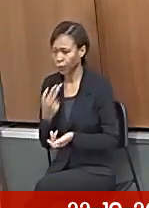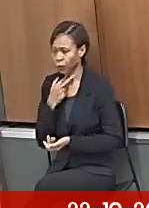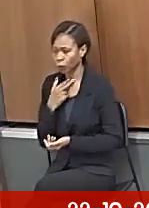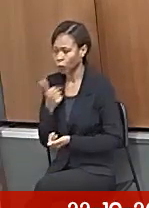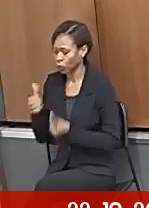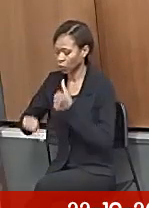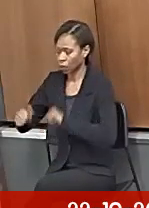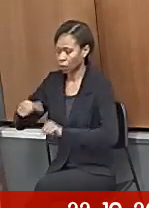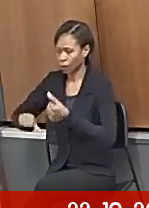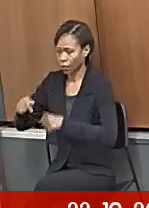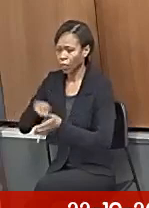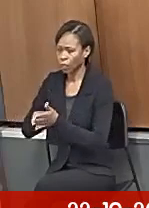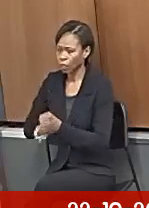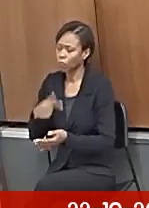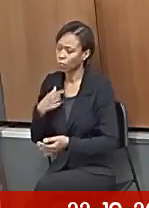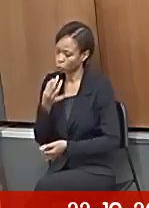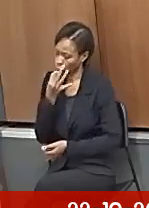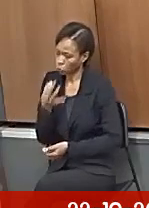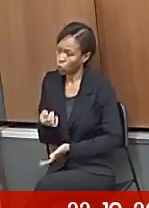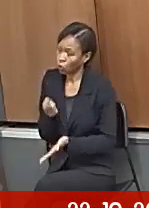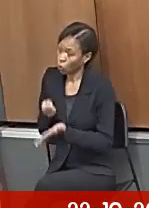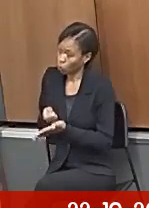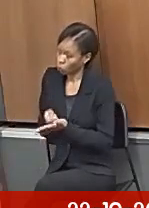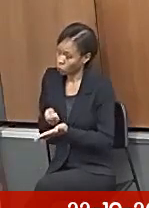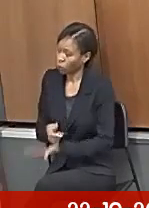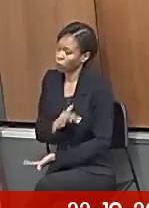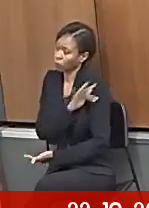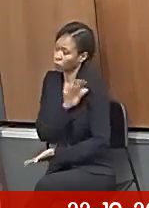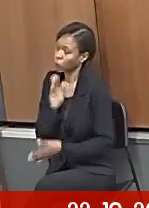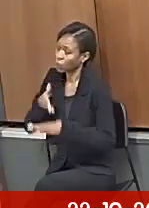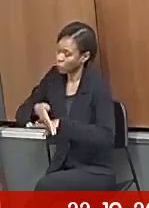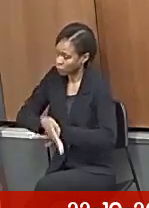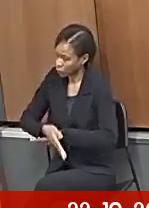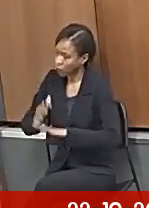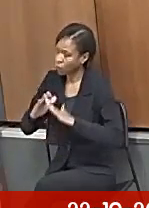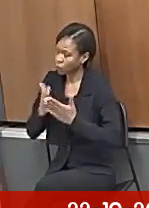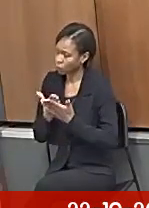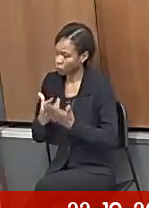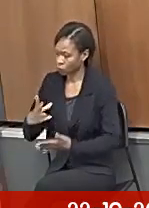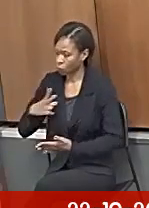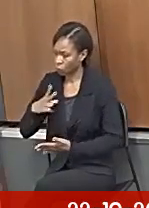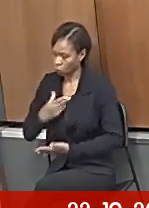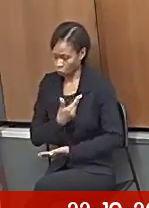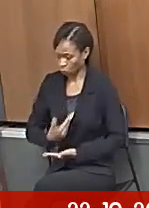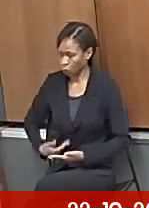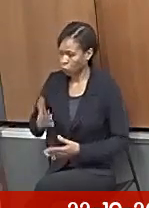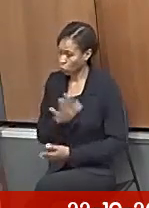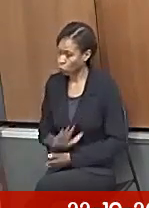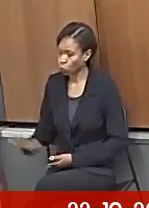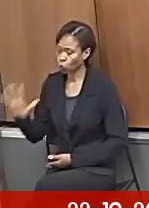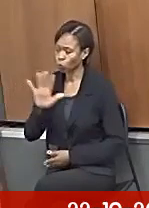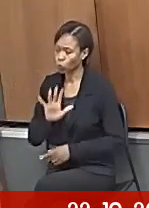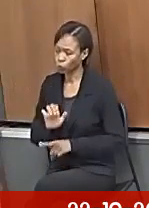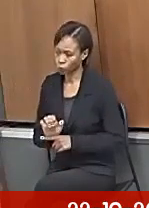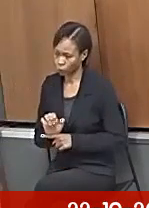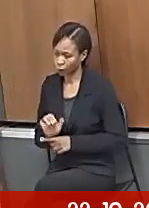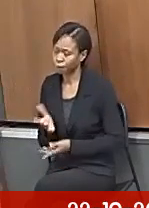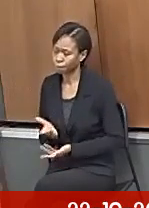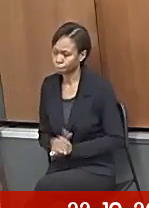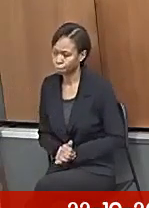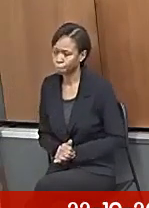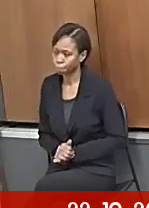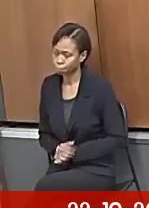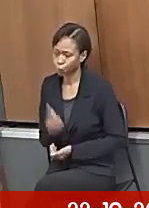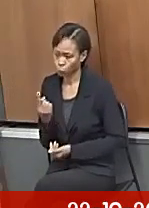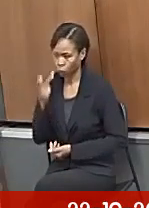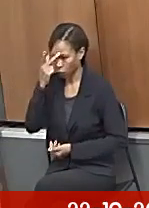Sugiro que seja obrigatório a fiscalização nas escolas públicas e particulares em todo o Estado. Então, uma manifestação de uma